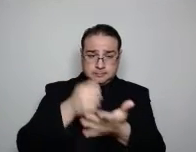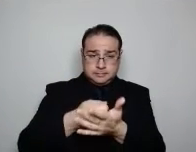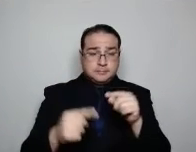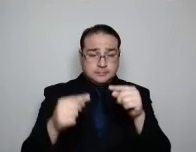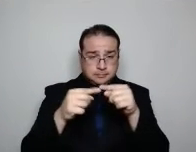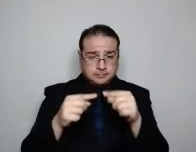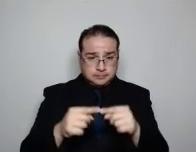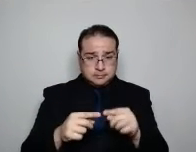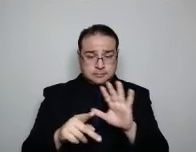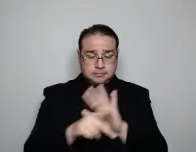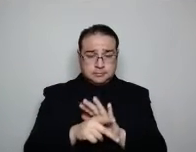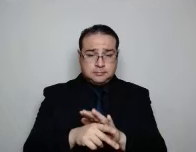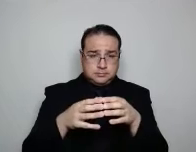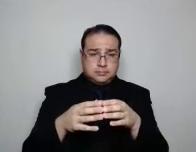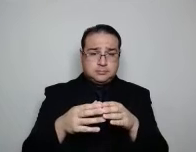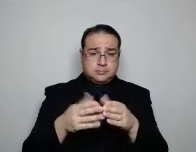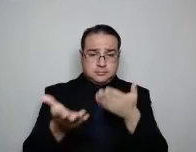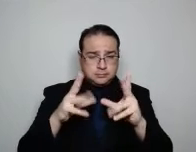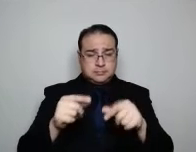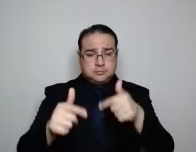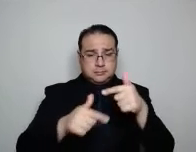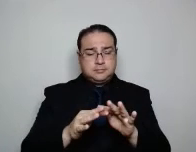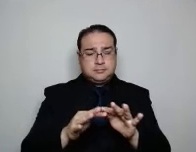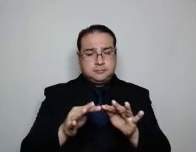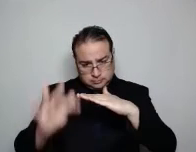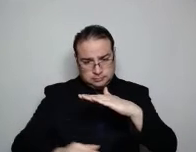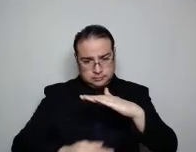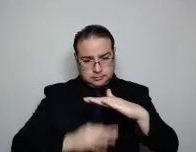qual as notas fiscais,